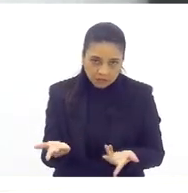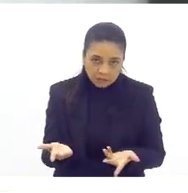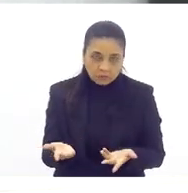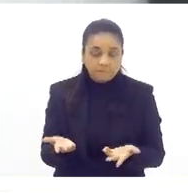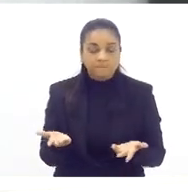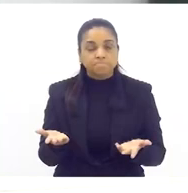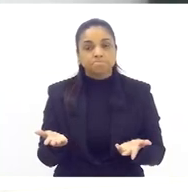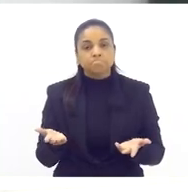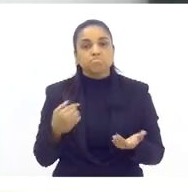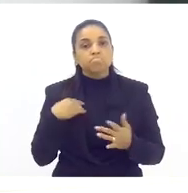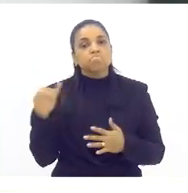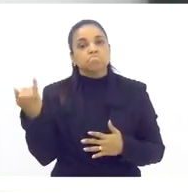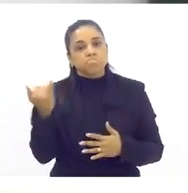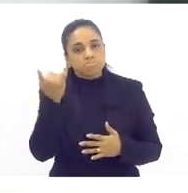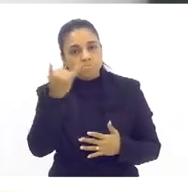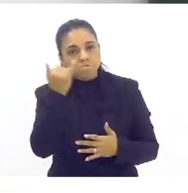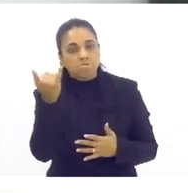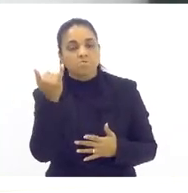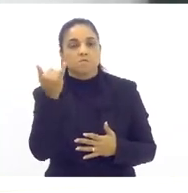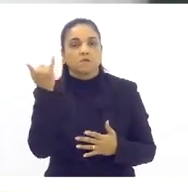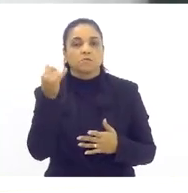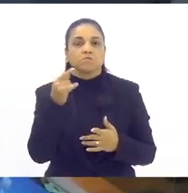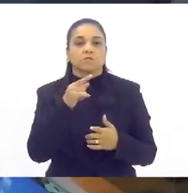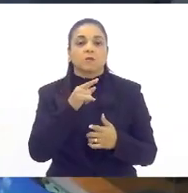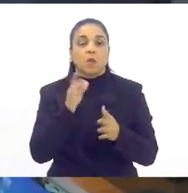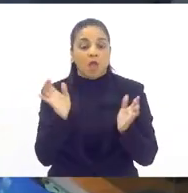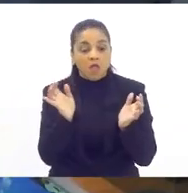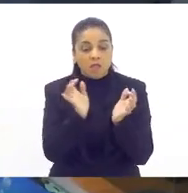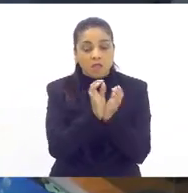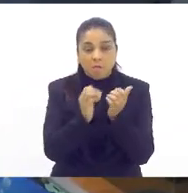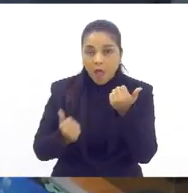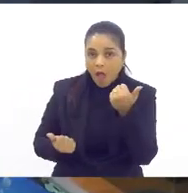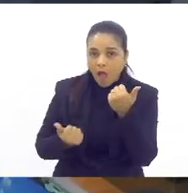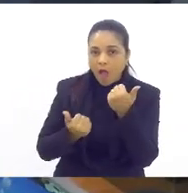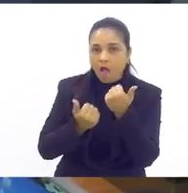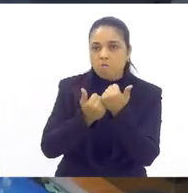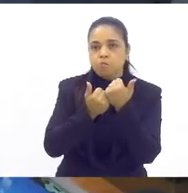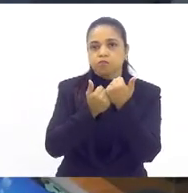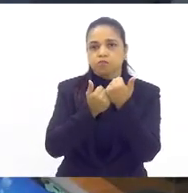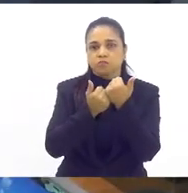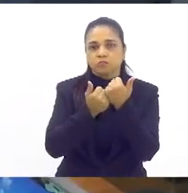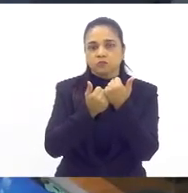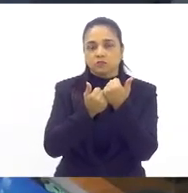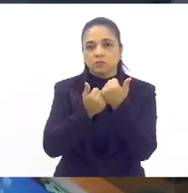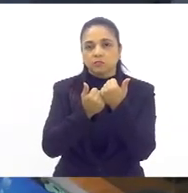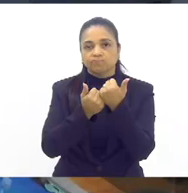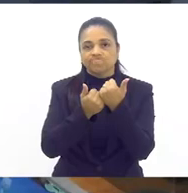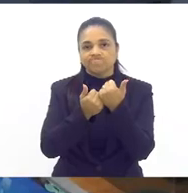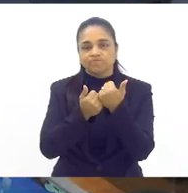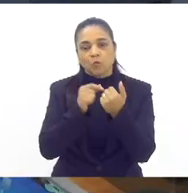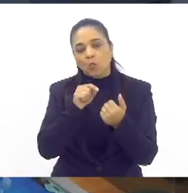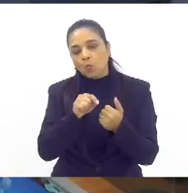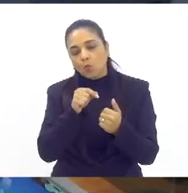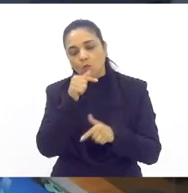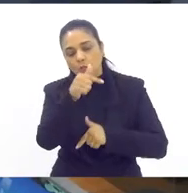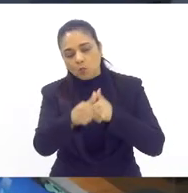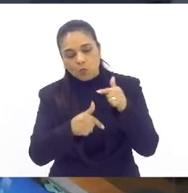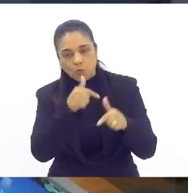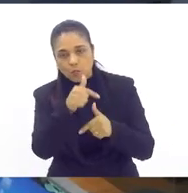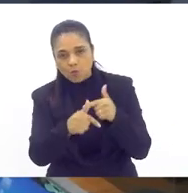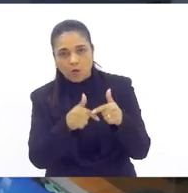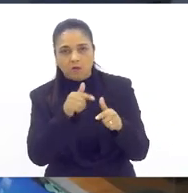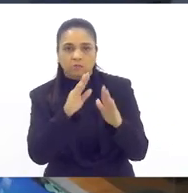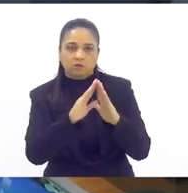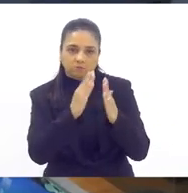disso é importante também que a gente tenha uma equipe de apoio né que seja condizente com as demandas da escola hoje